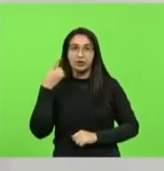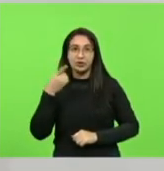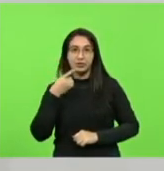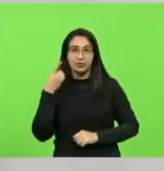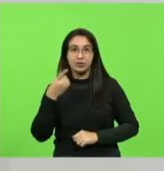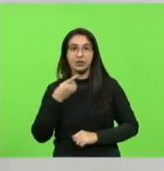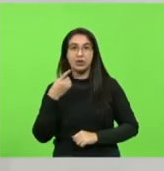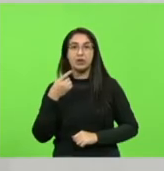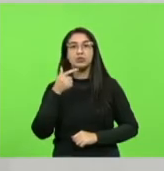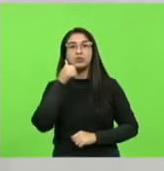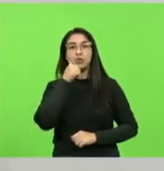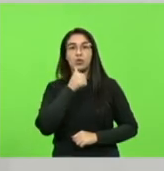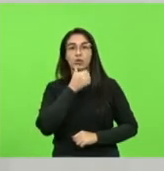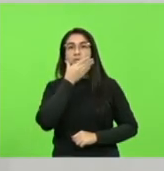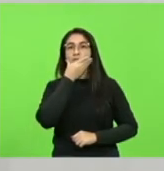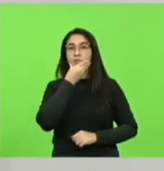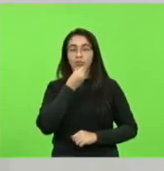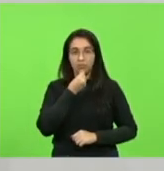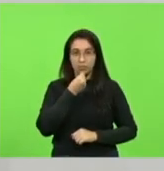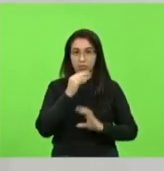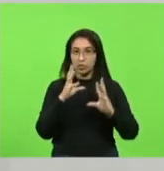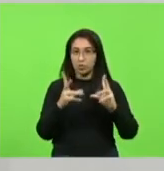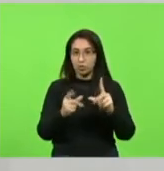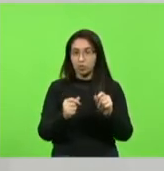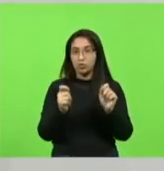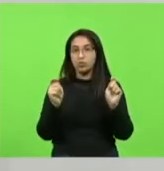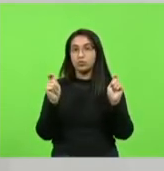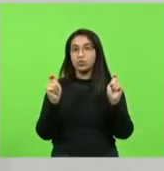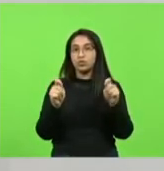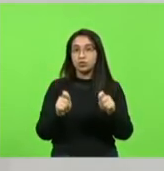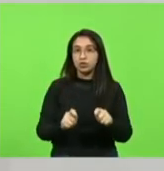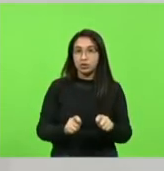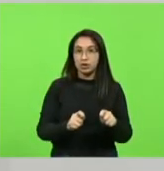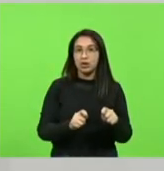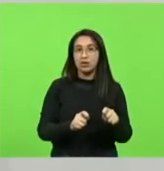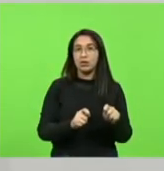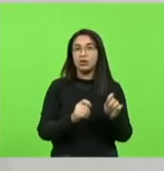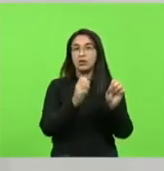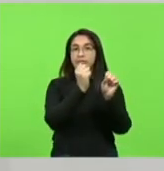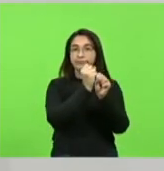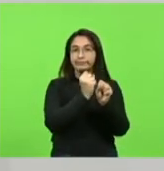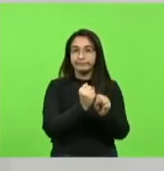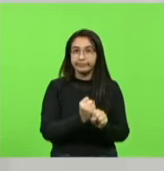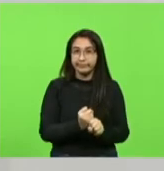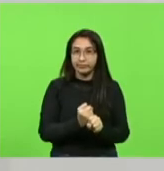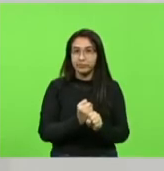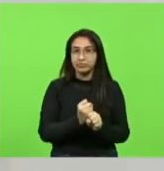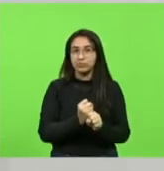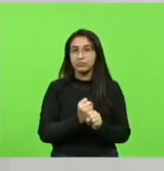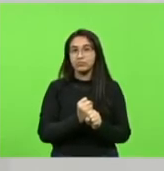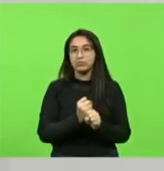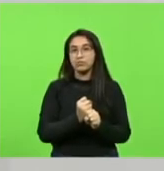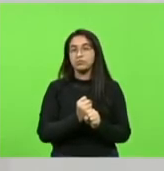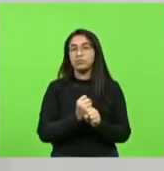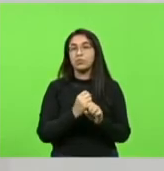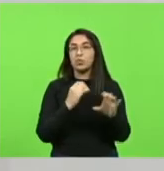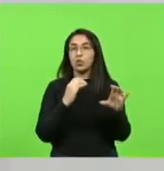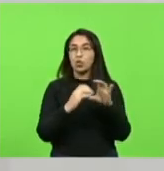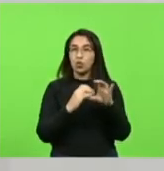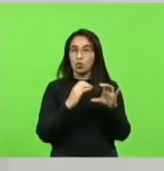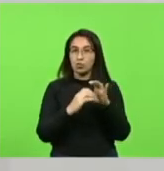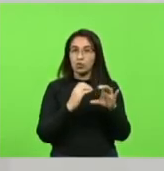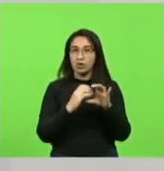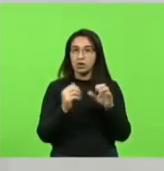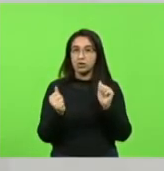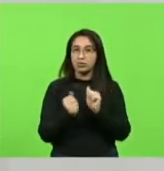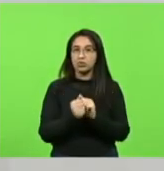das senhoras deputadas, construirmos um canal de comunicação com o Poder Executivo